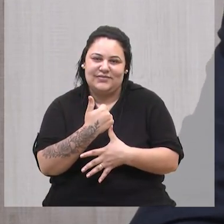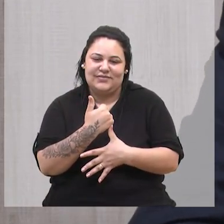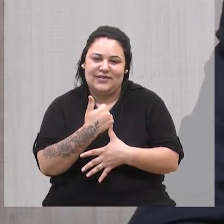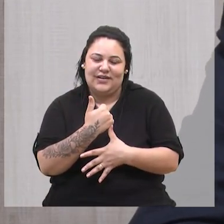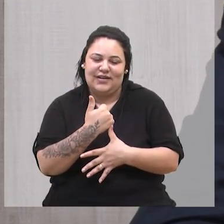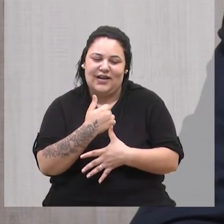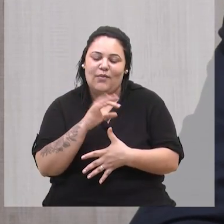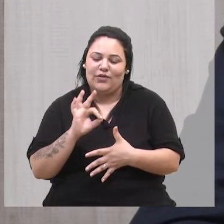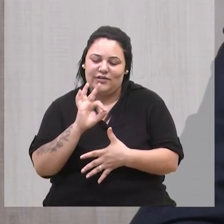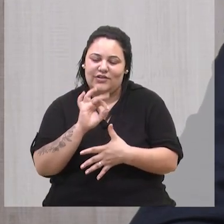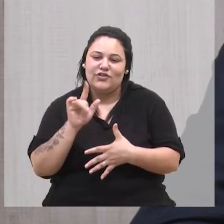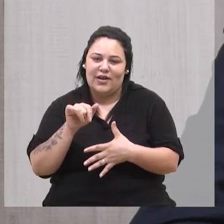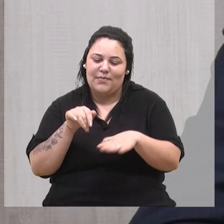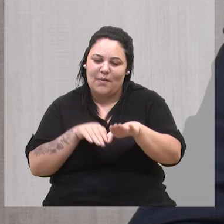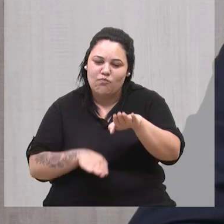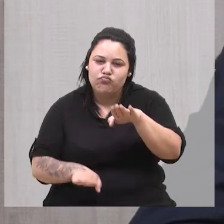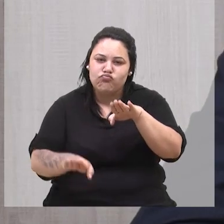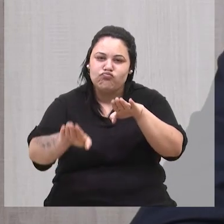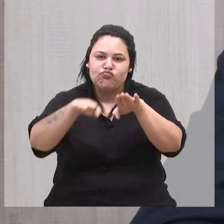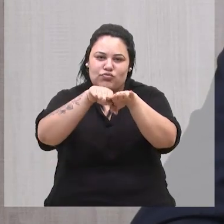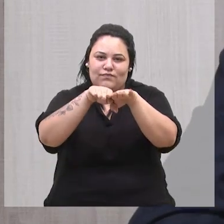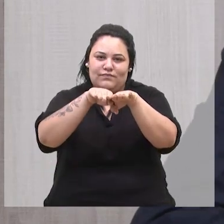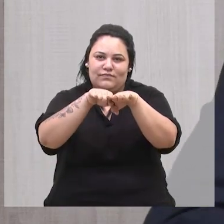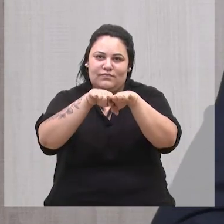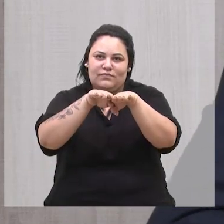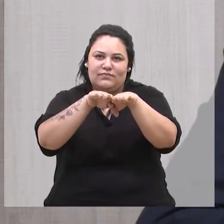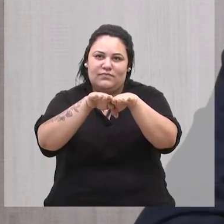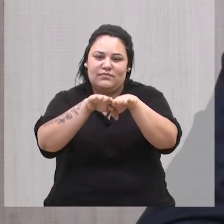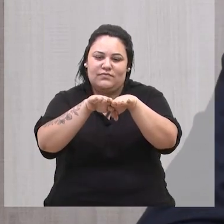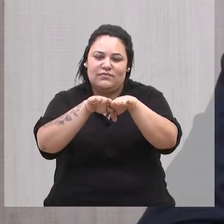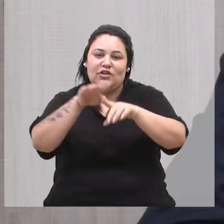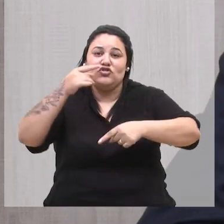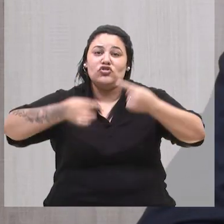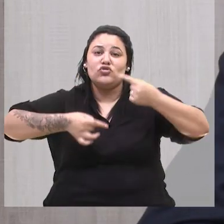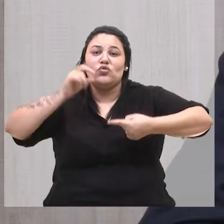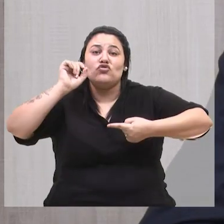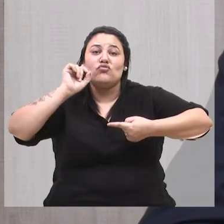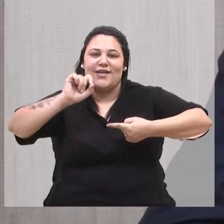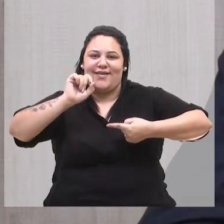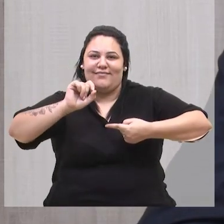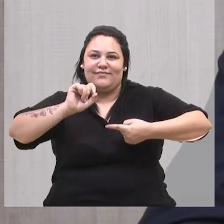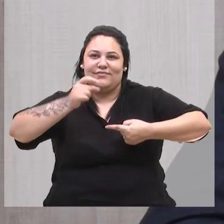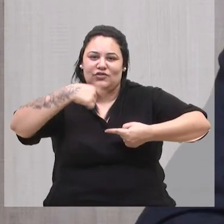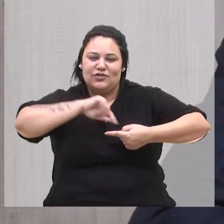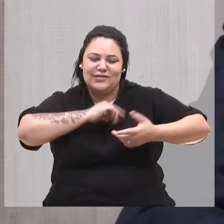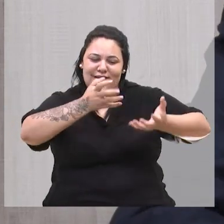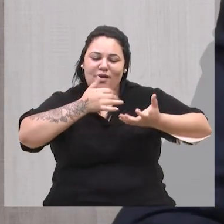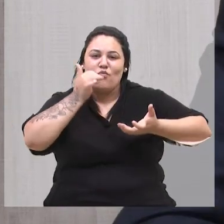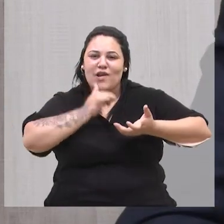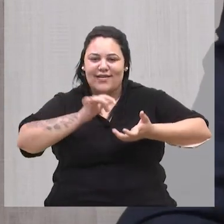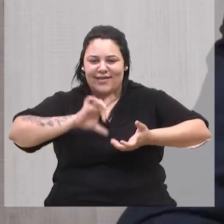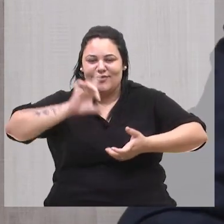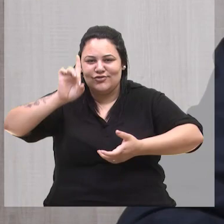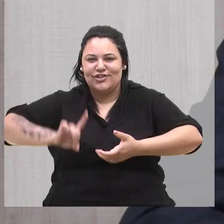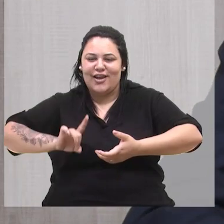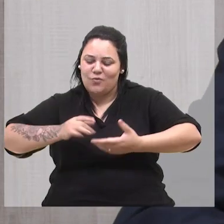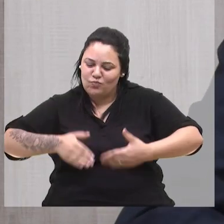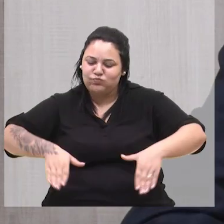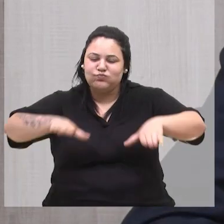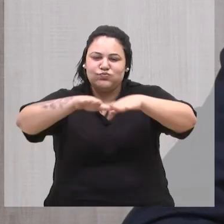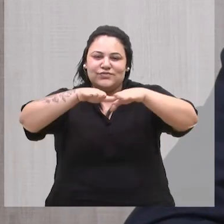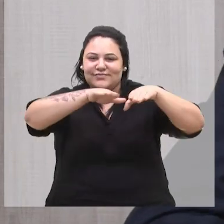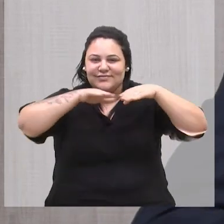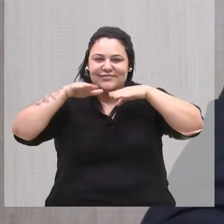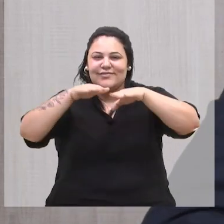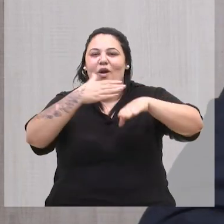os desiguais num patamar igualitário. Então a senhora basicamente aqui discute o seguinte: nós só queremos que as mulheres também estejam num